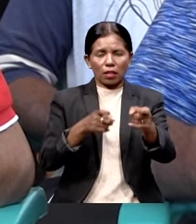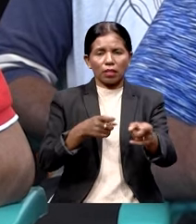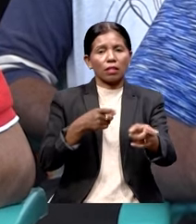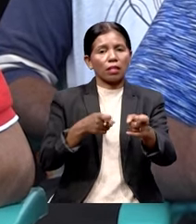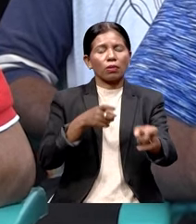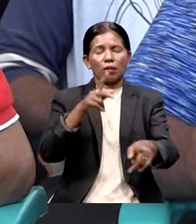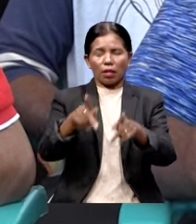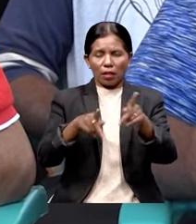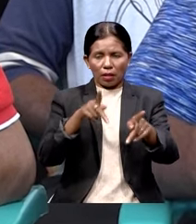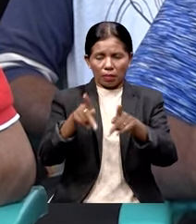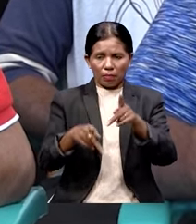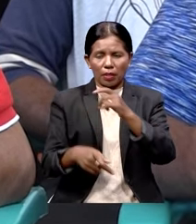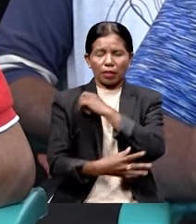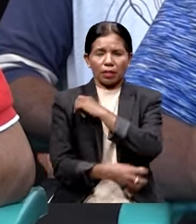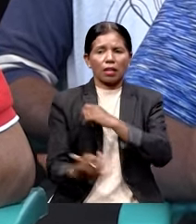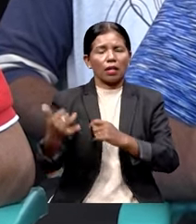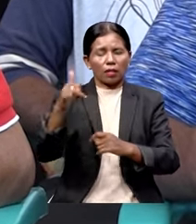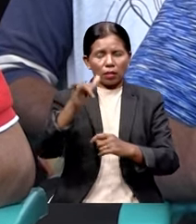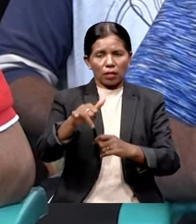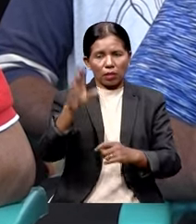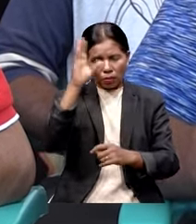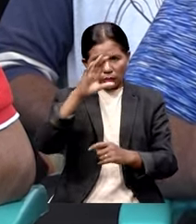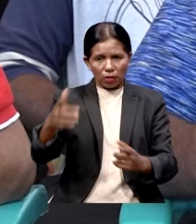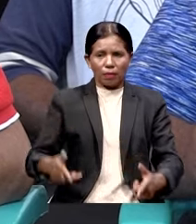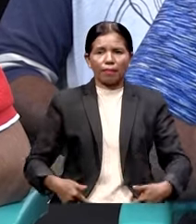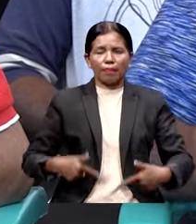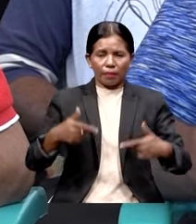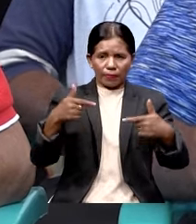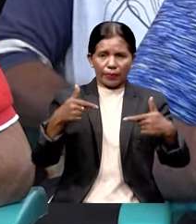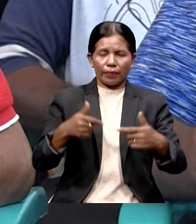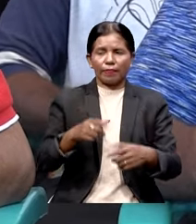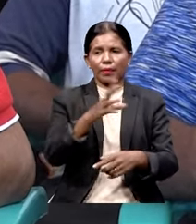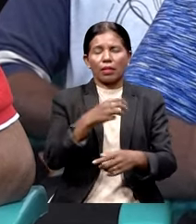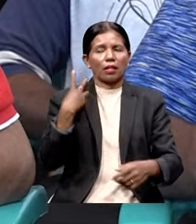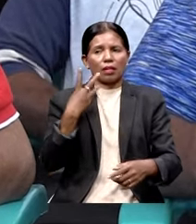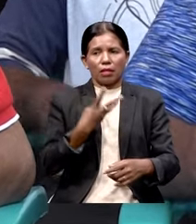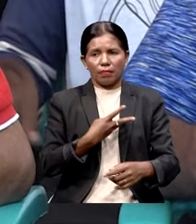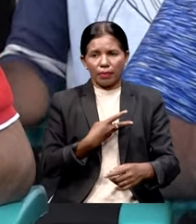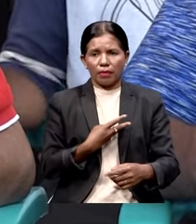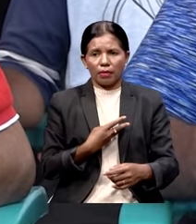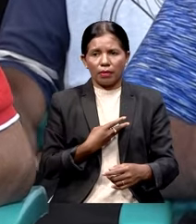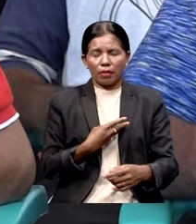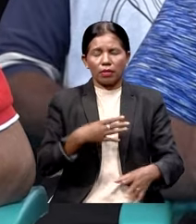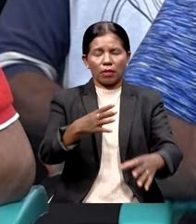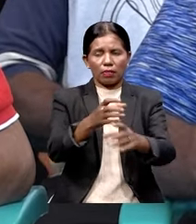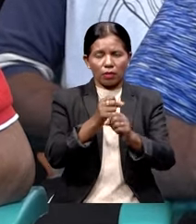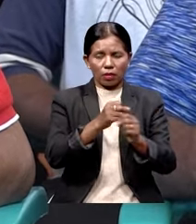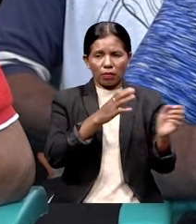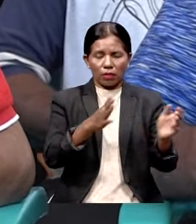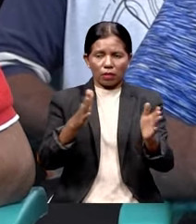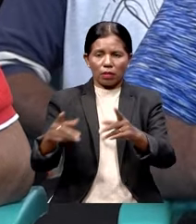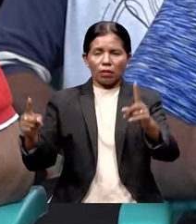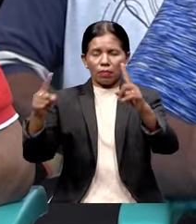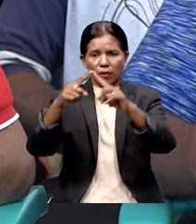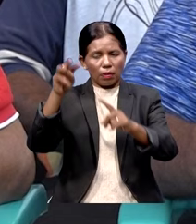ka pobu ki sirene be buka moris no amimos seipoti prosesu ba